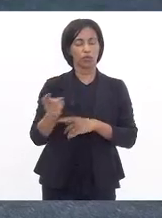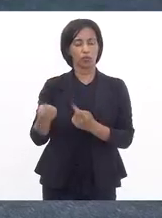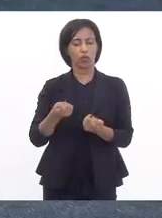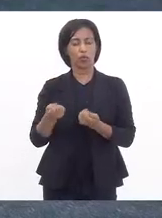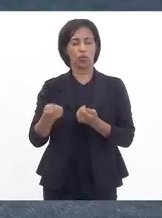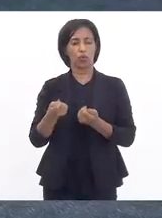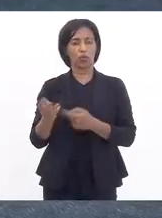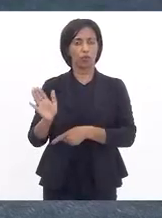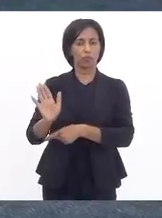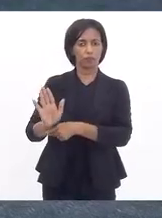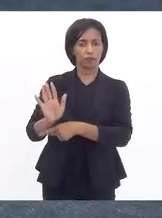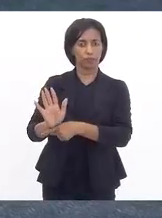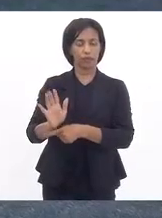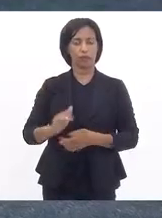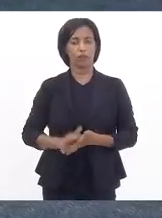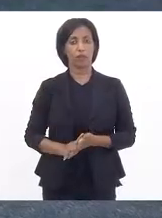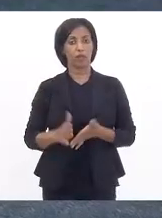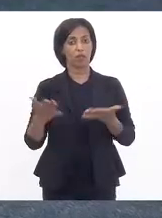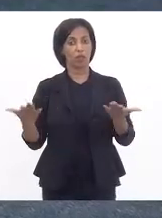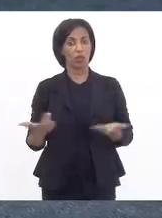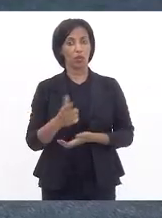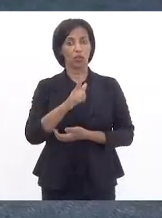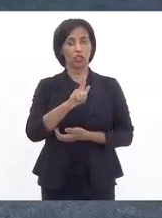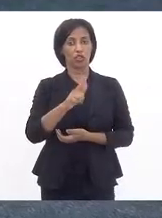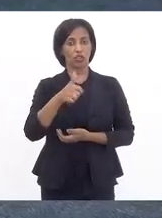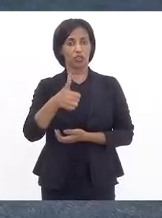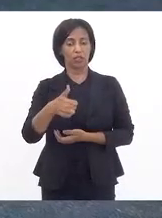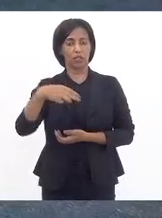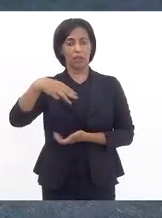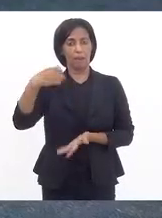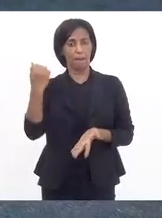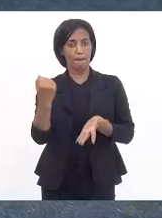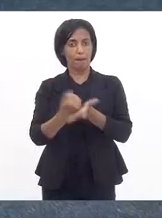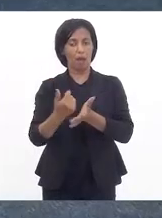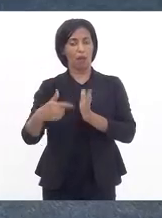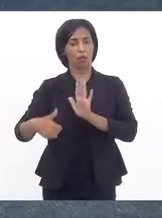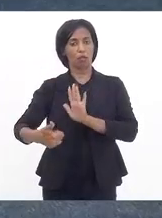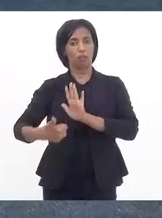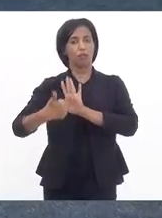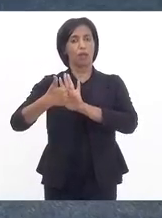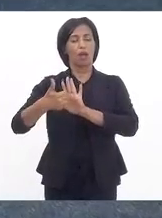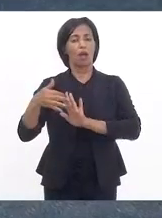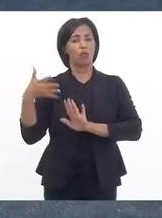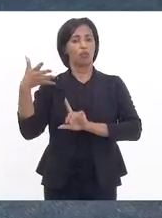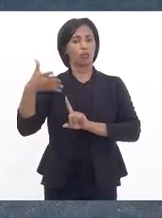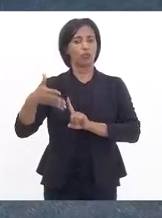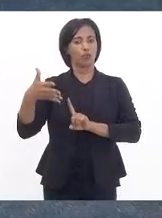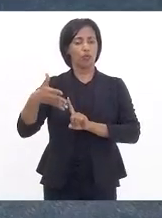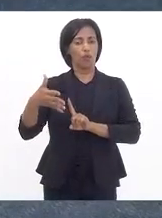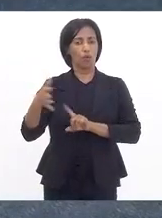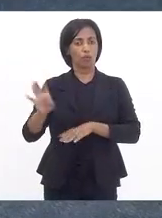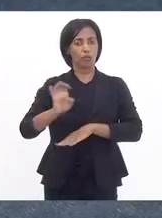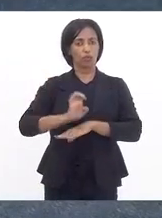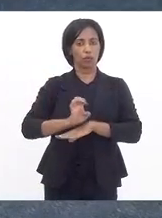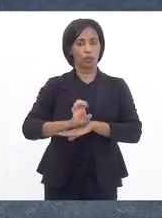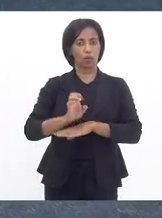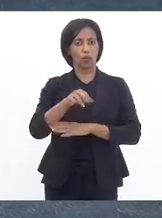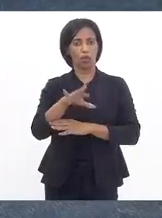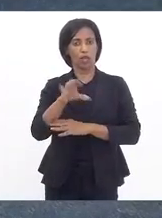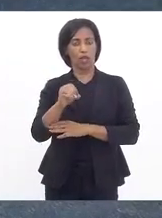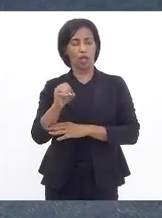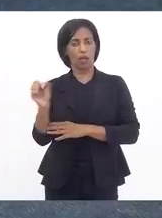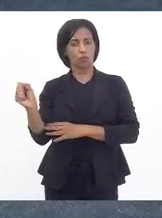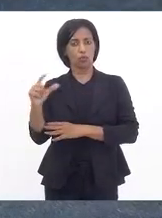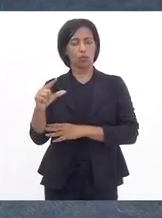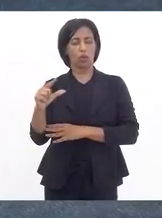e coordena atualmente o GT do Marco legal do fórum estadual e do fórum Municipal da ecosol